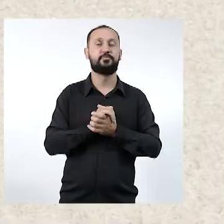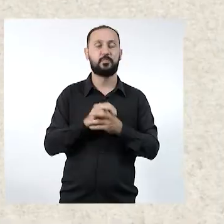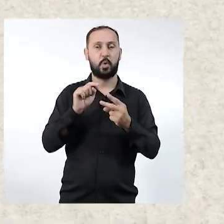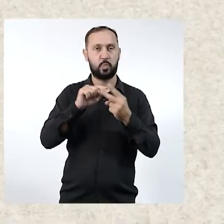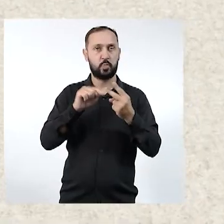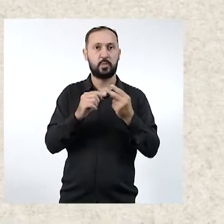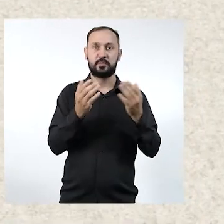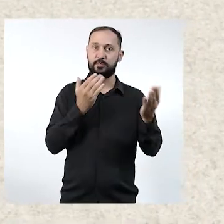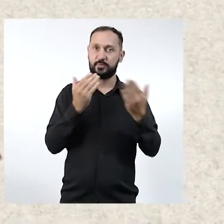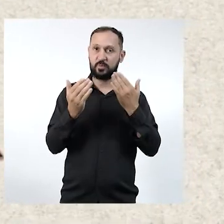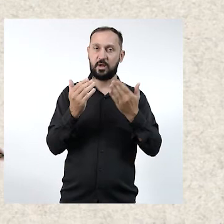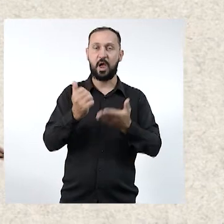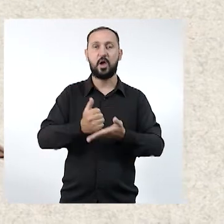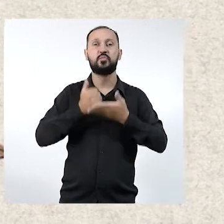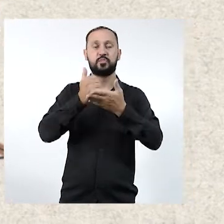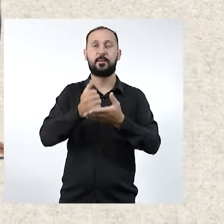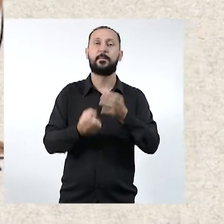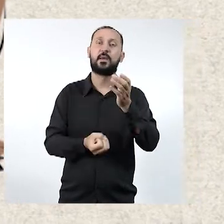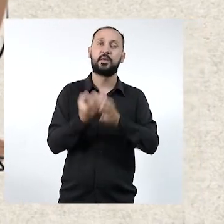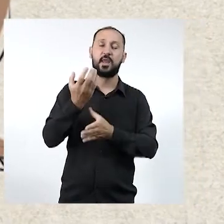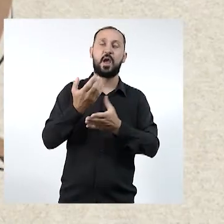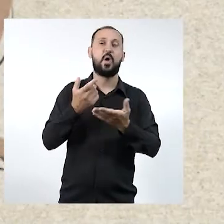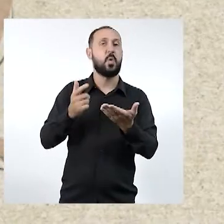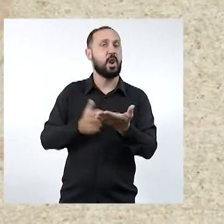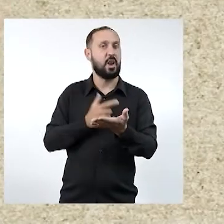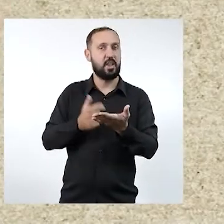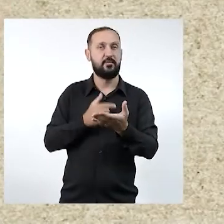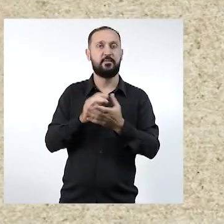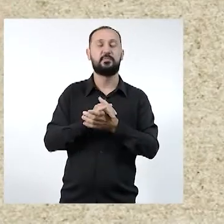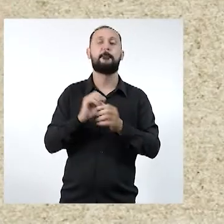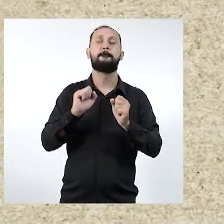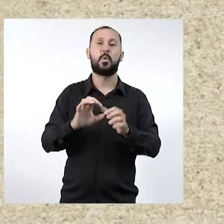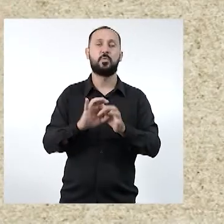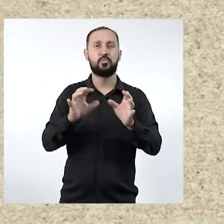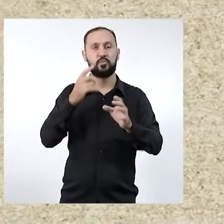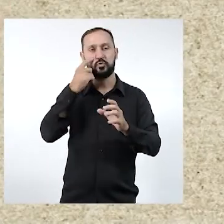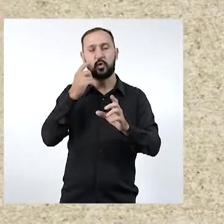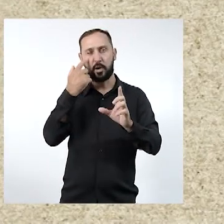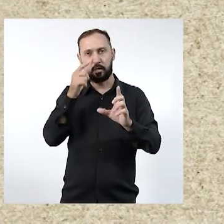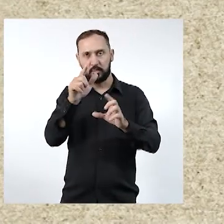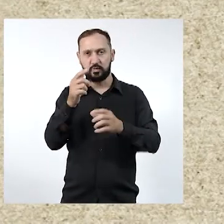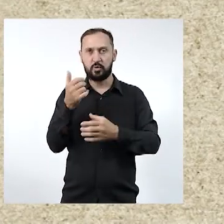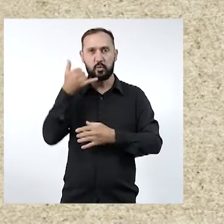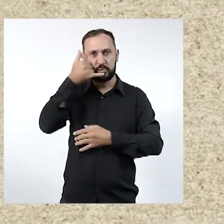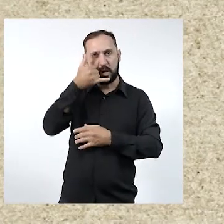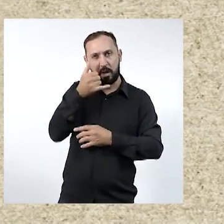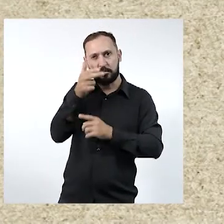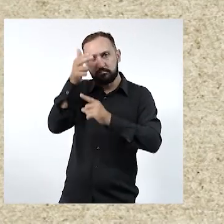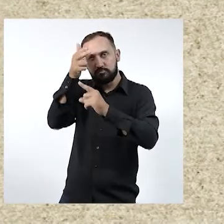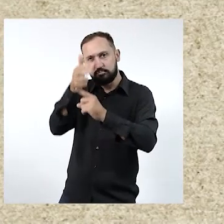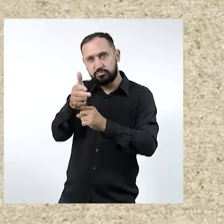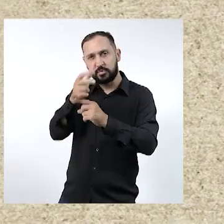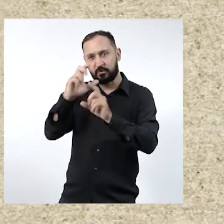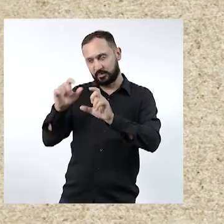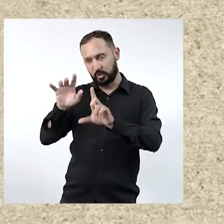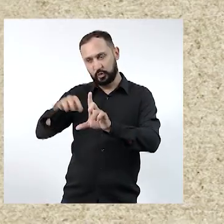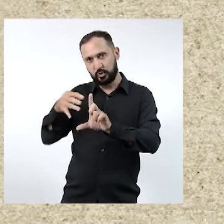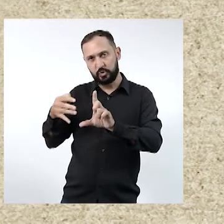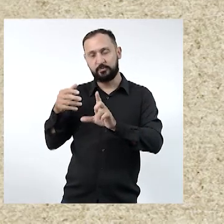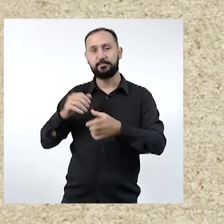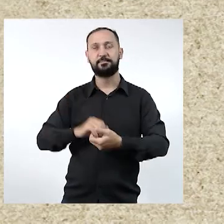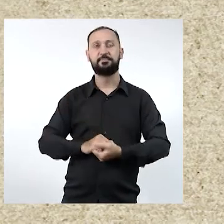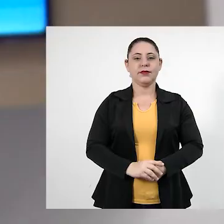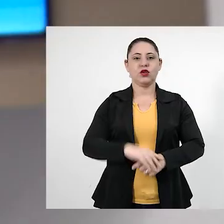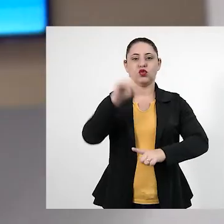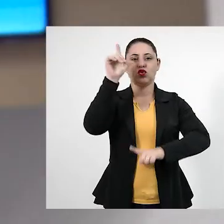divulgação. 2 psicólogas colaboraram na produção do e-book, que você pode ter acesso apontando a câmera do seu celular para o QR Code que aparece na